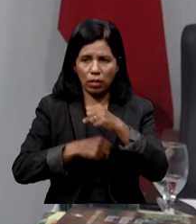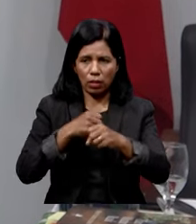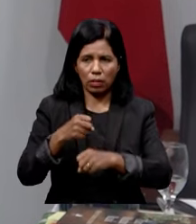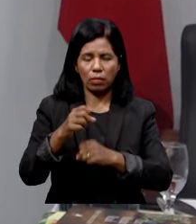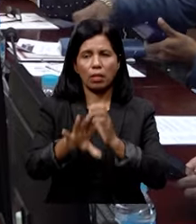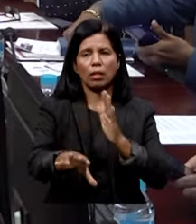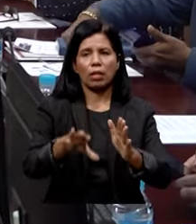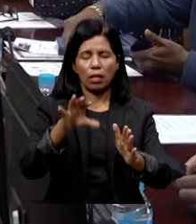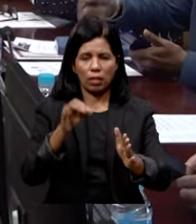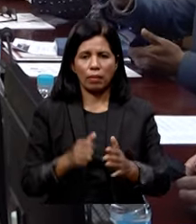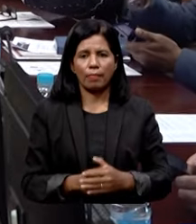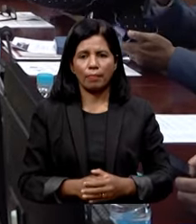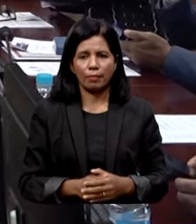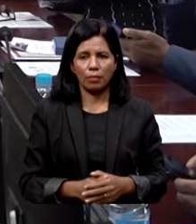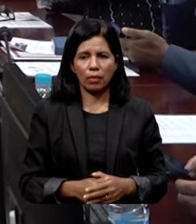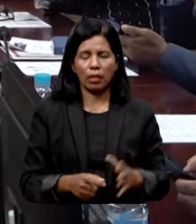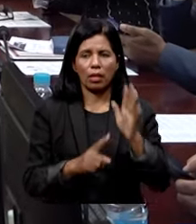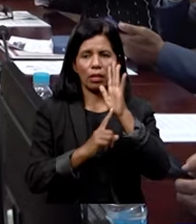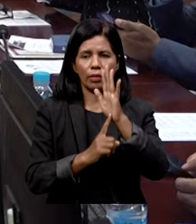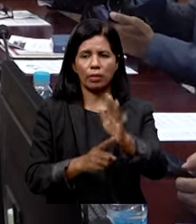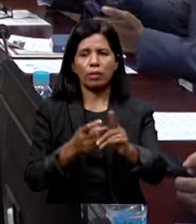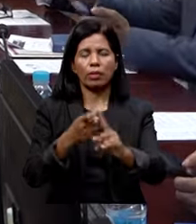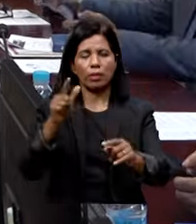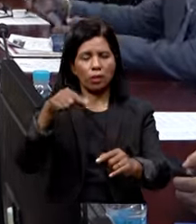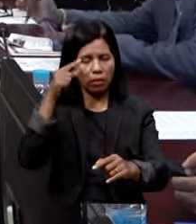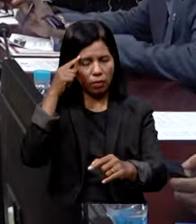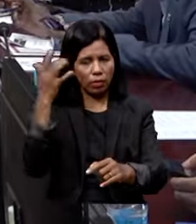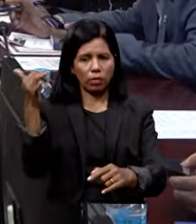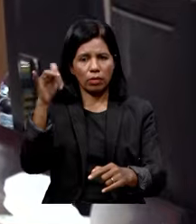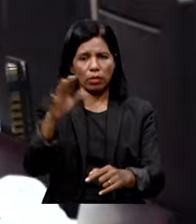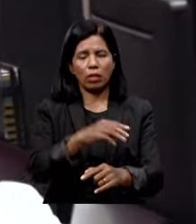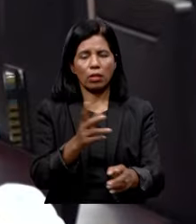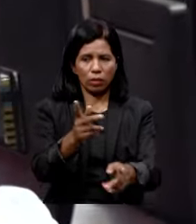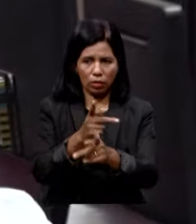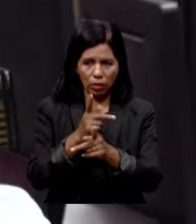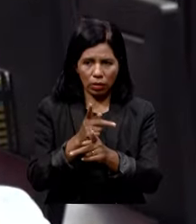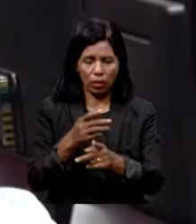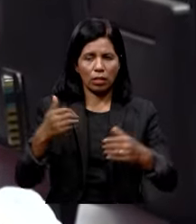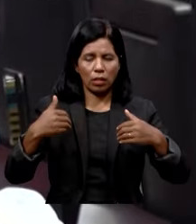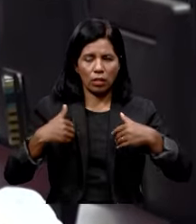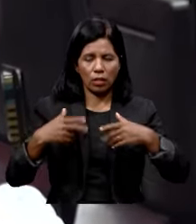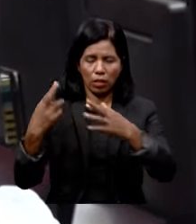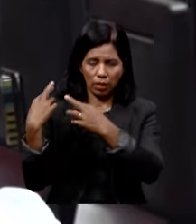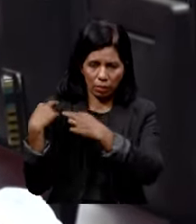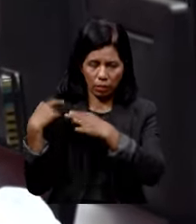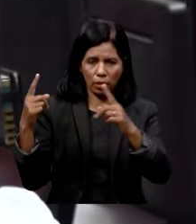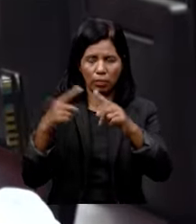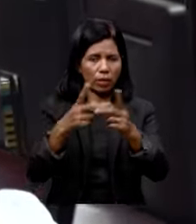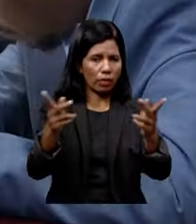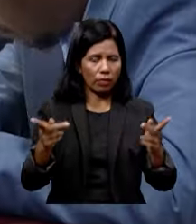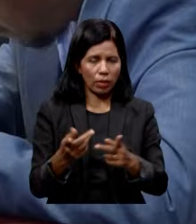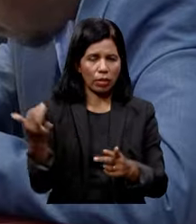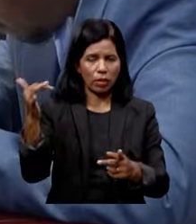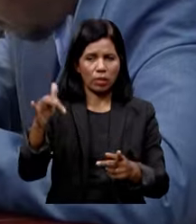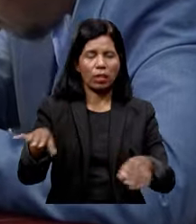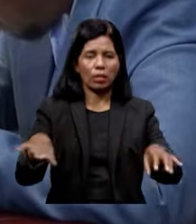maqueta. Ex-guerrilheiro moço ato apela liu ba governante sira ato cuidado no e a responsabilidade ba fati nebe sira